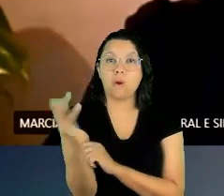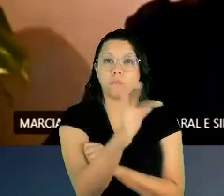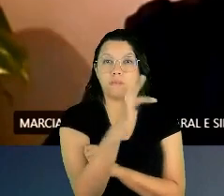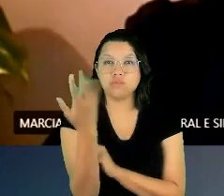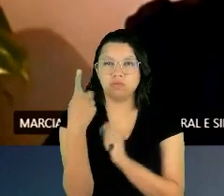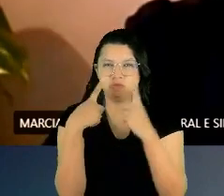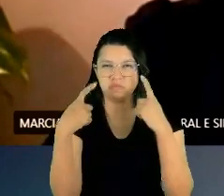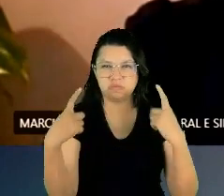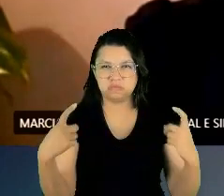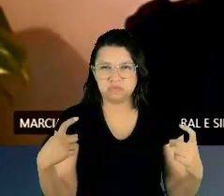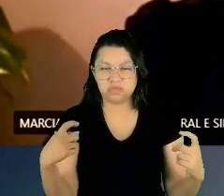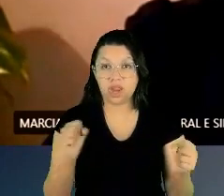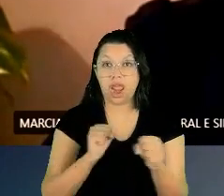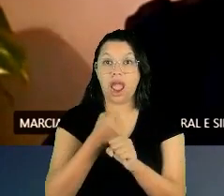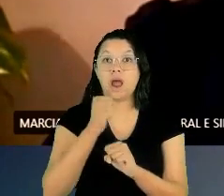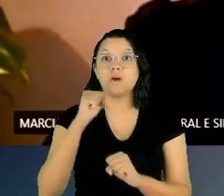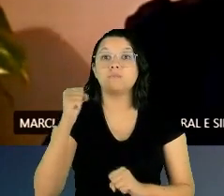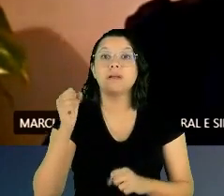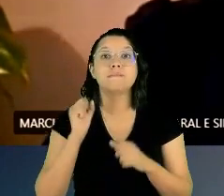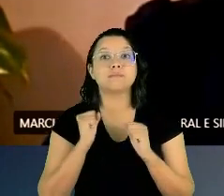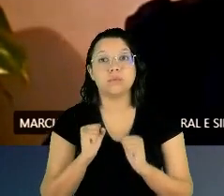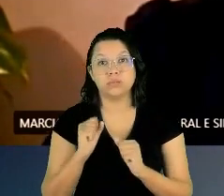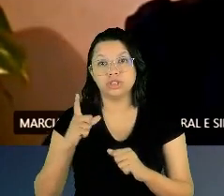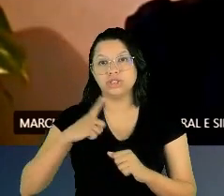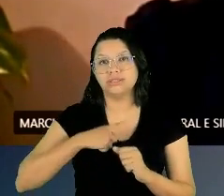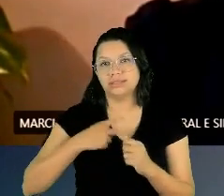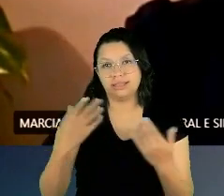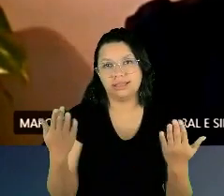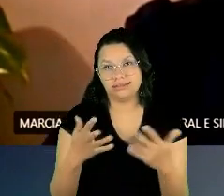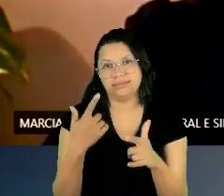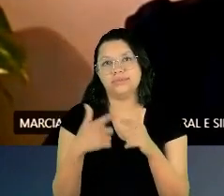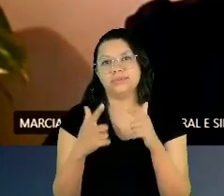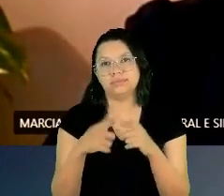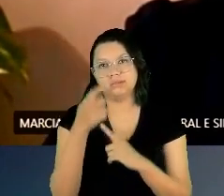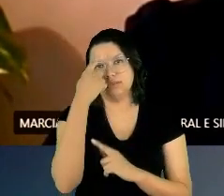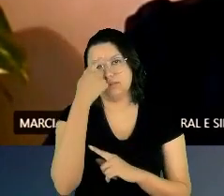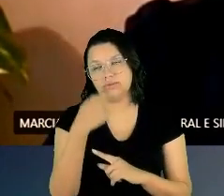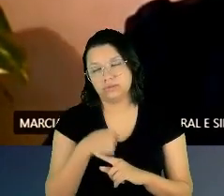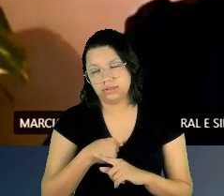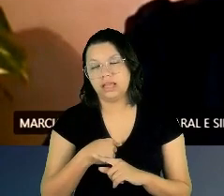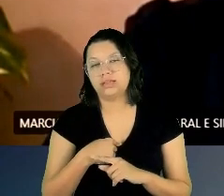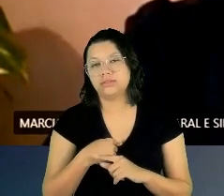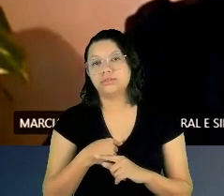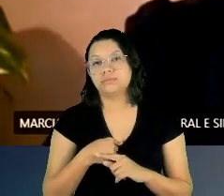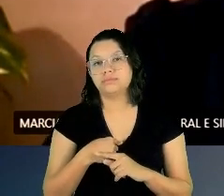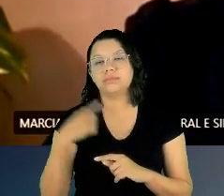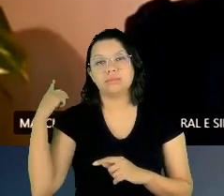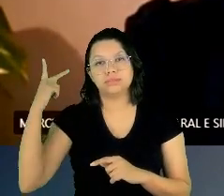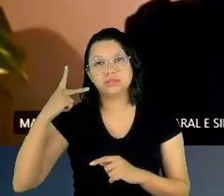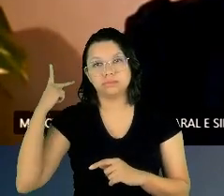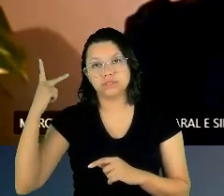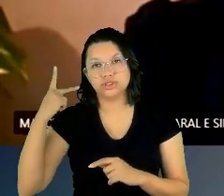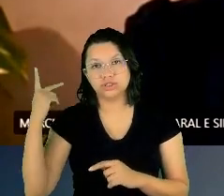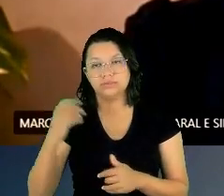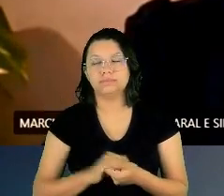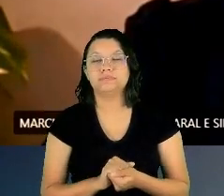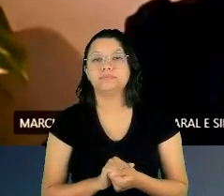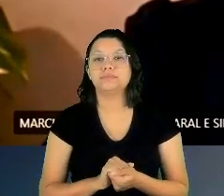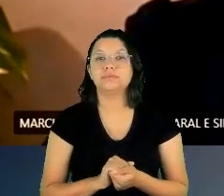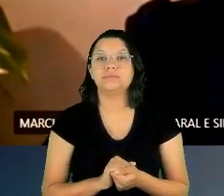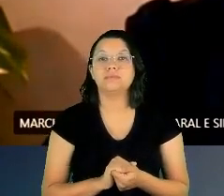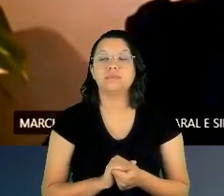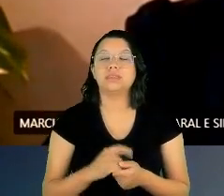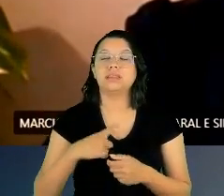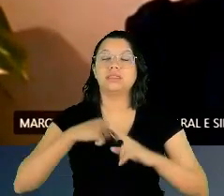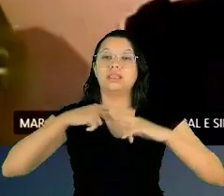ambiente agressivo, aumenta a chance de desenvolver o transtorno de personalidade antissocial, né, da